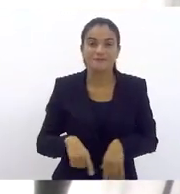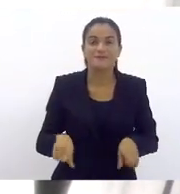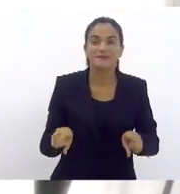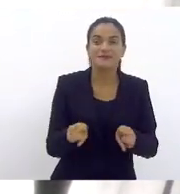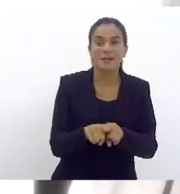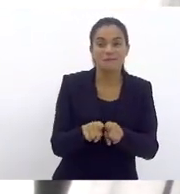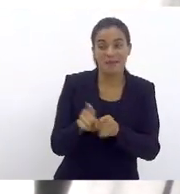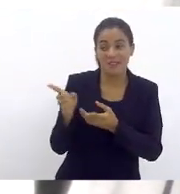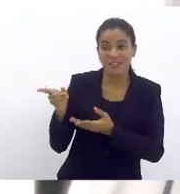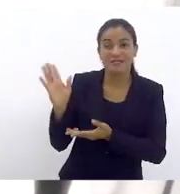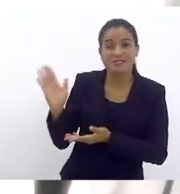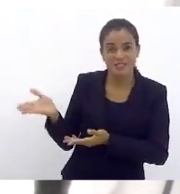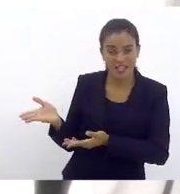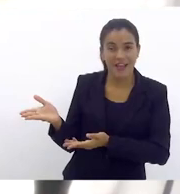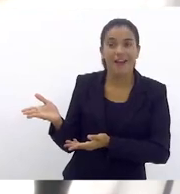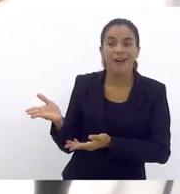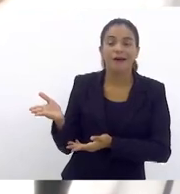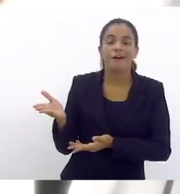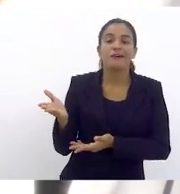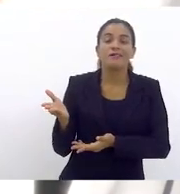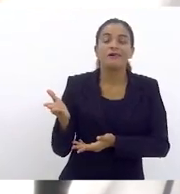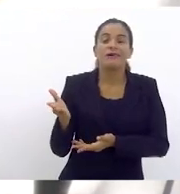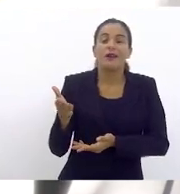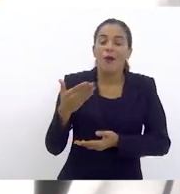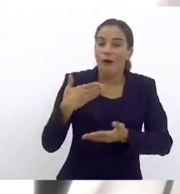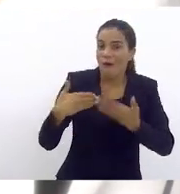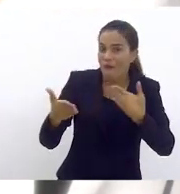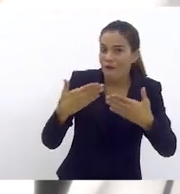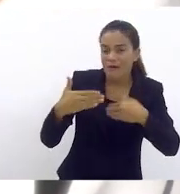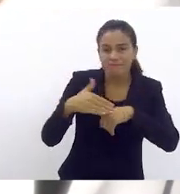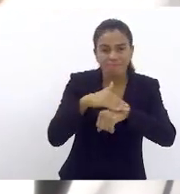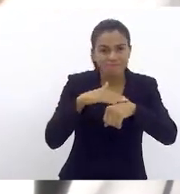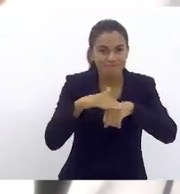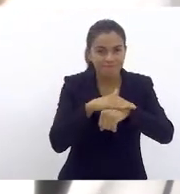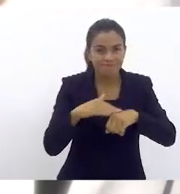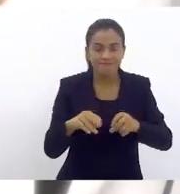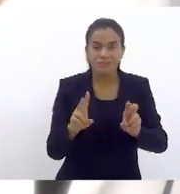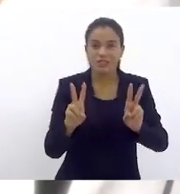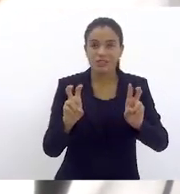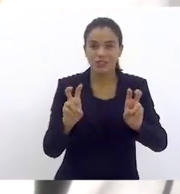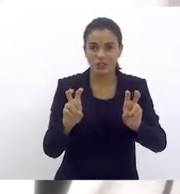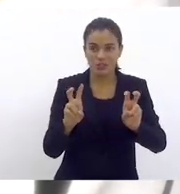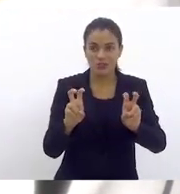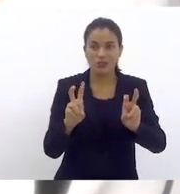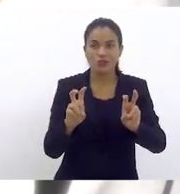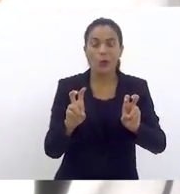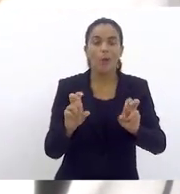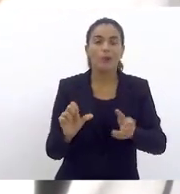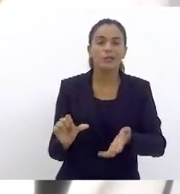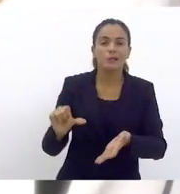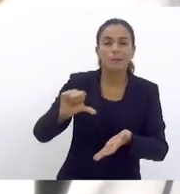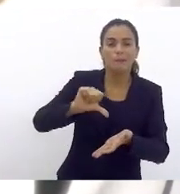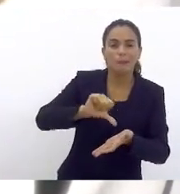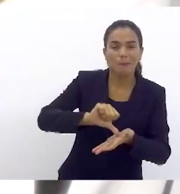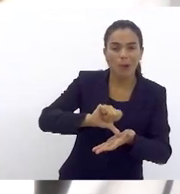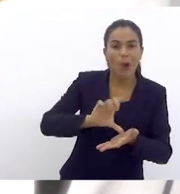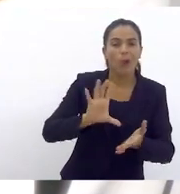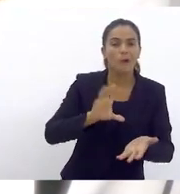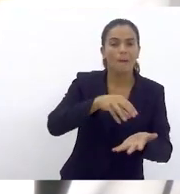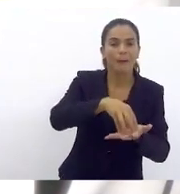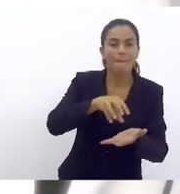ele já havia trazido Deputado da células Jordão comentado também a respeito desse polo industrial da saúde